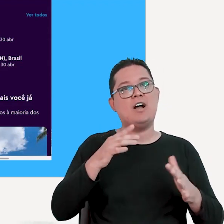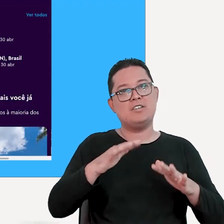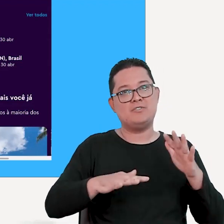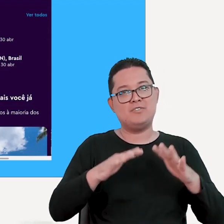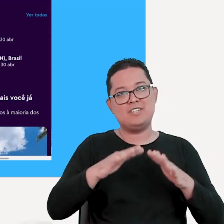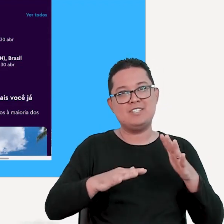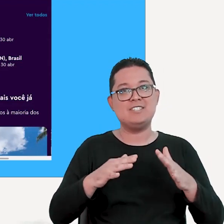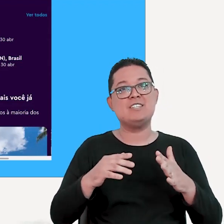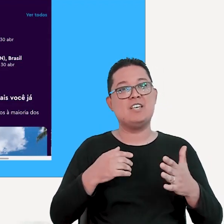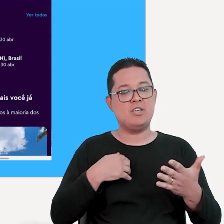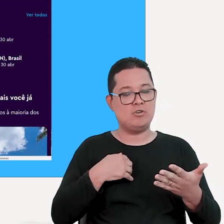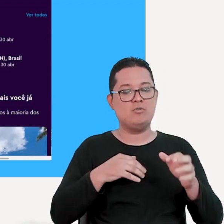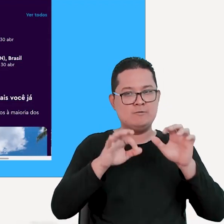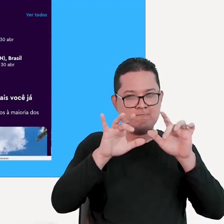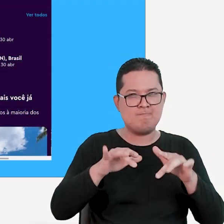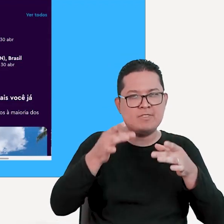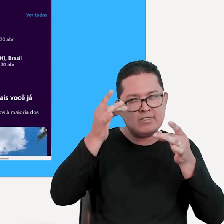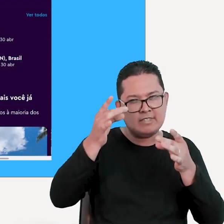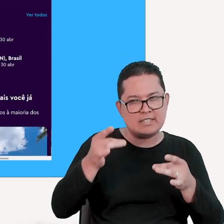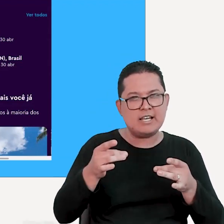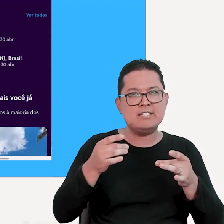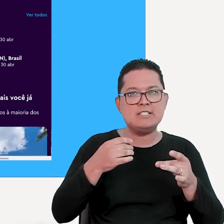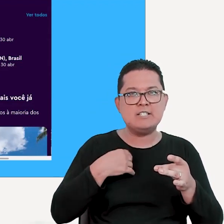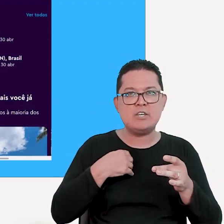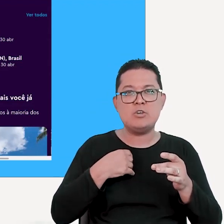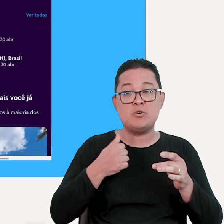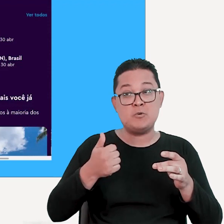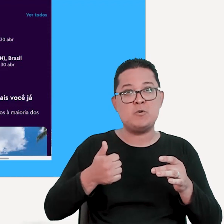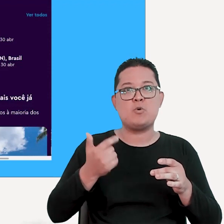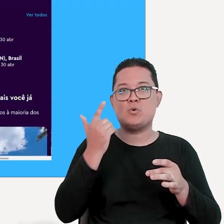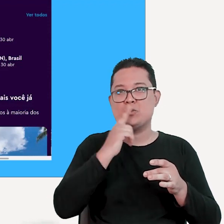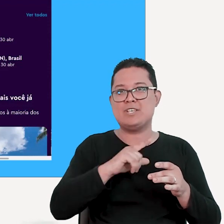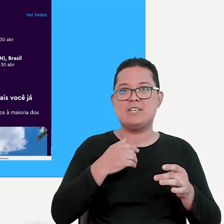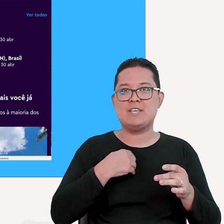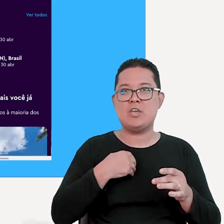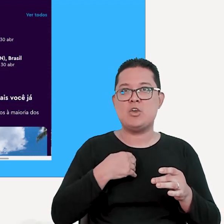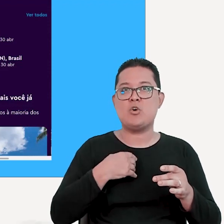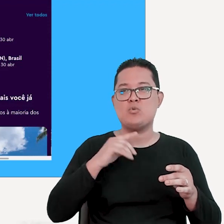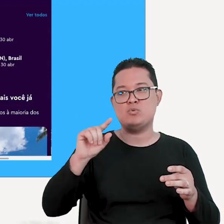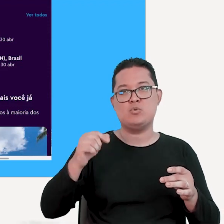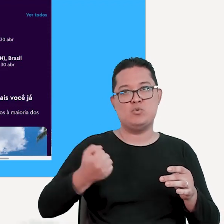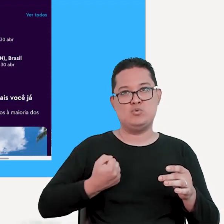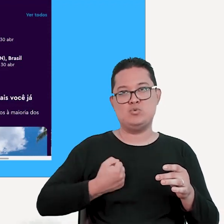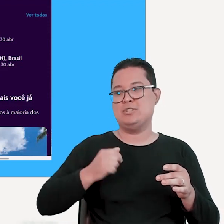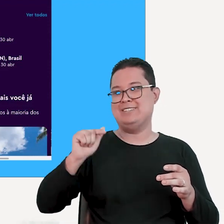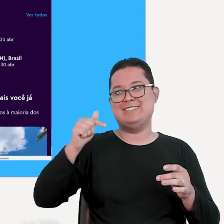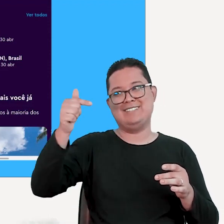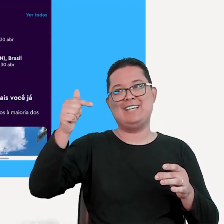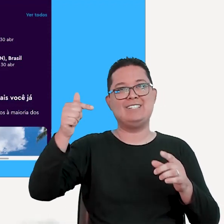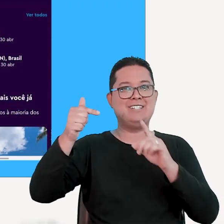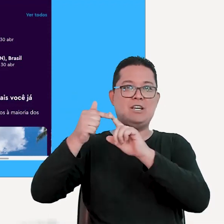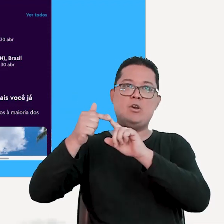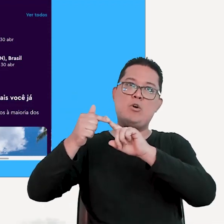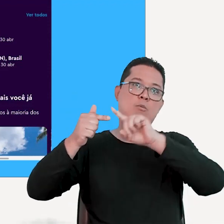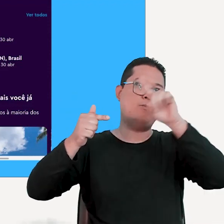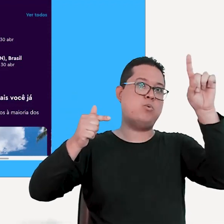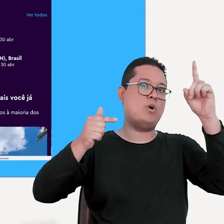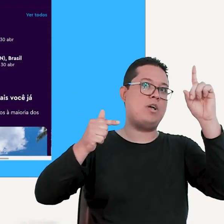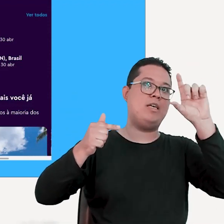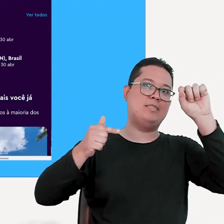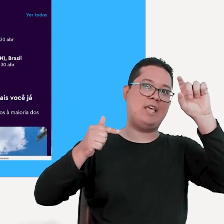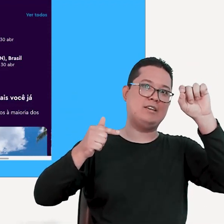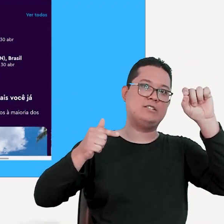uma experiência 10, de uma experiência morna para uma experiência UOL. Além disso, a gente também tem que pensar nas